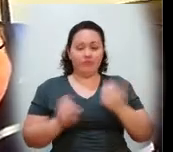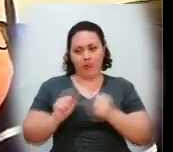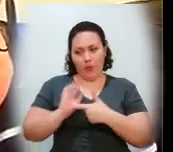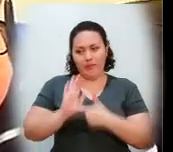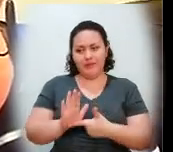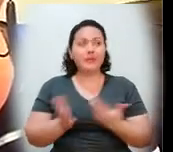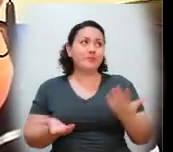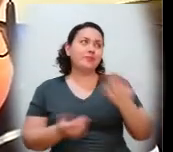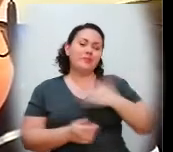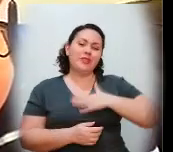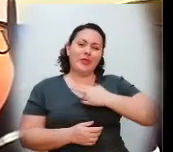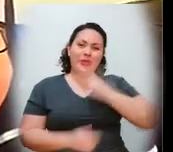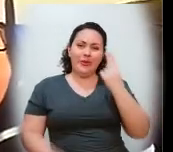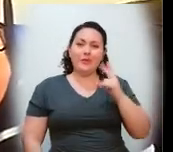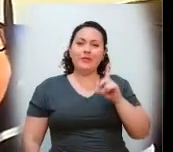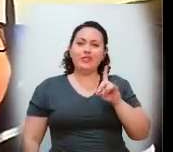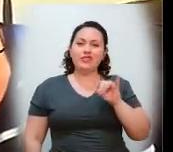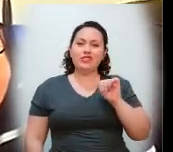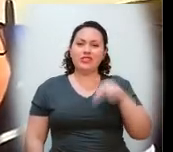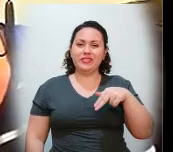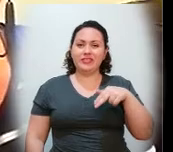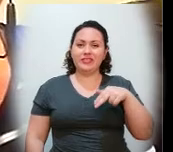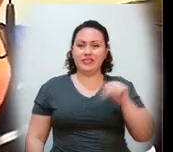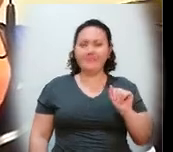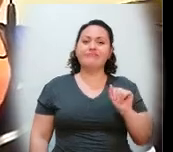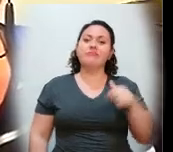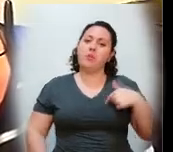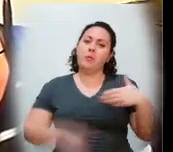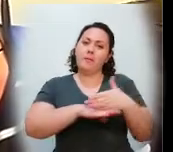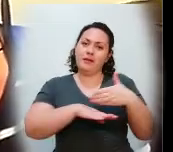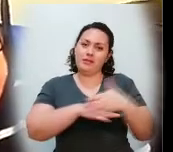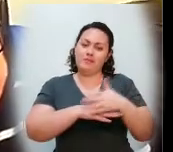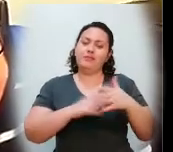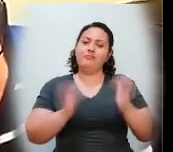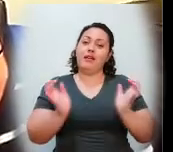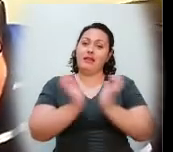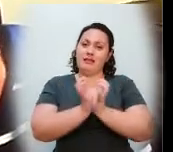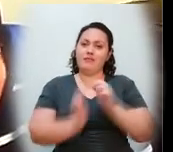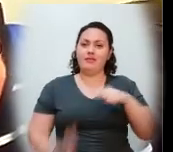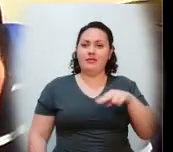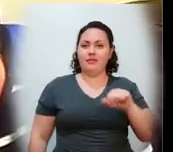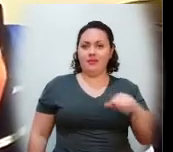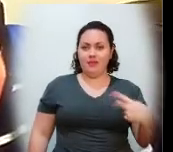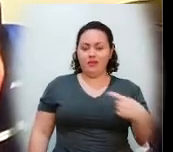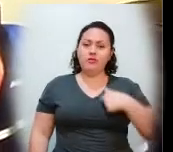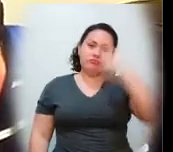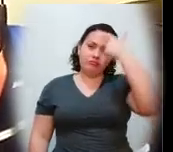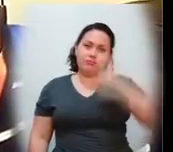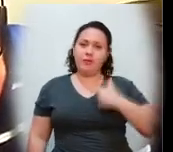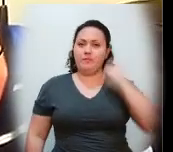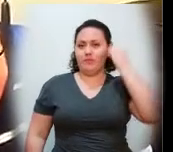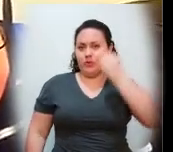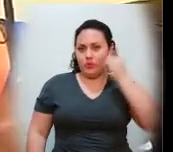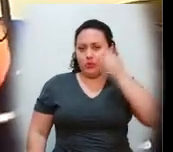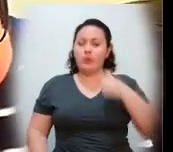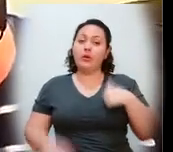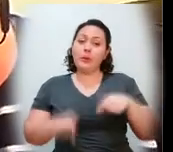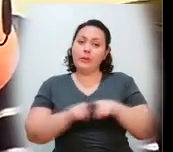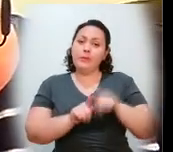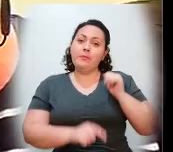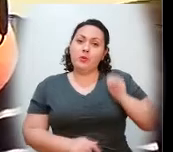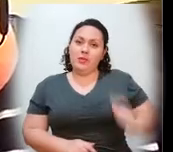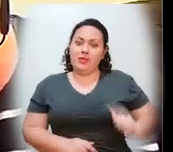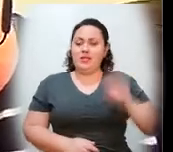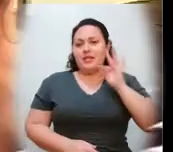a Pode te Giana. apresentar, gente. Eu sou a Giana, também faço parte da equipe do MAP, sou psicóloga,